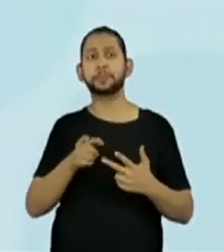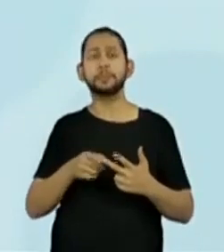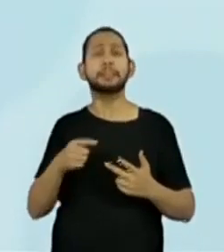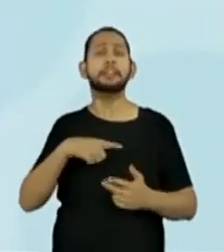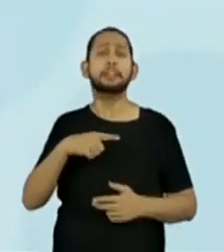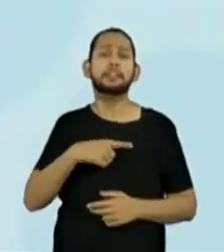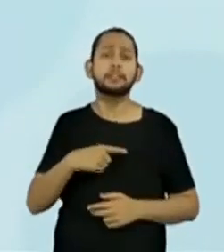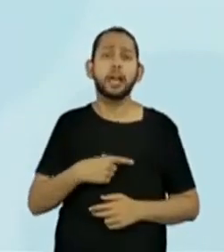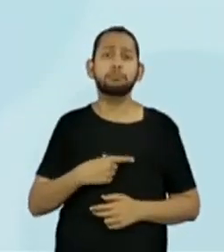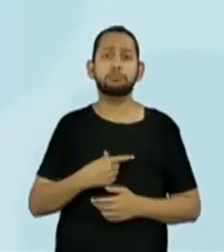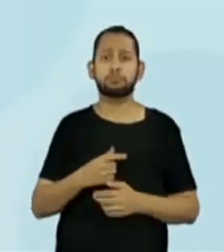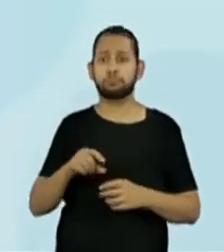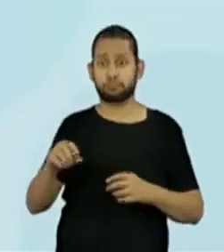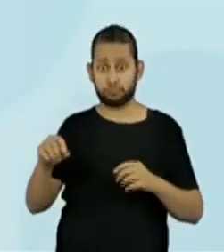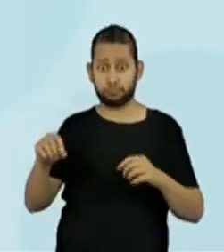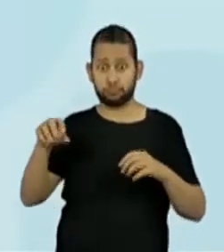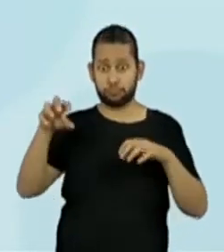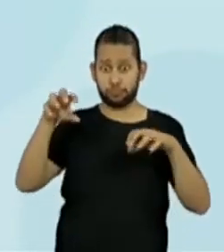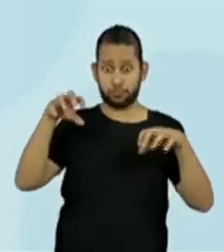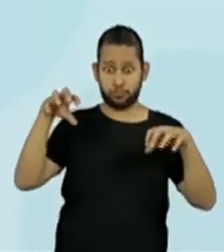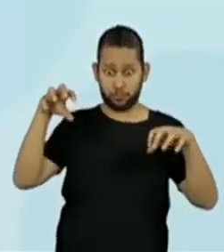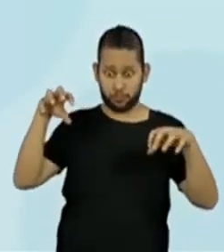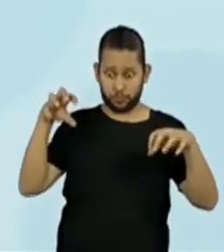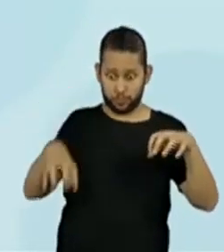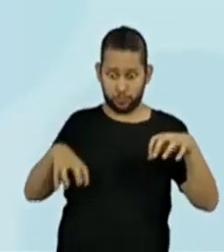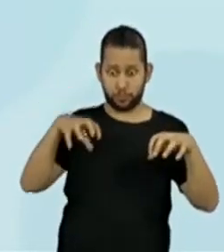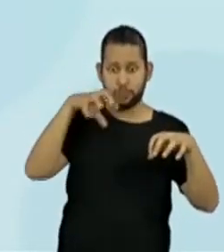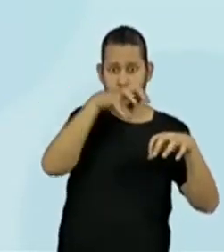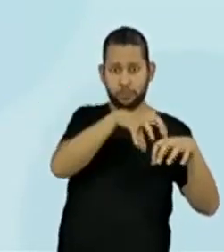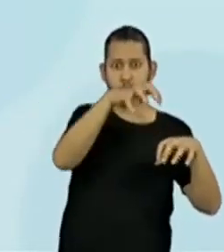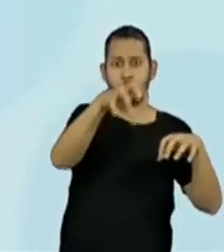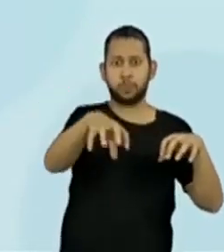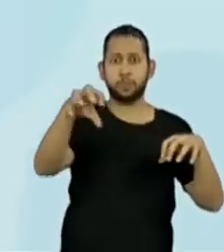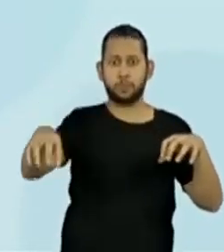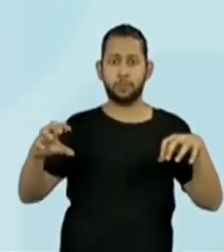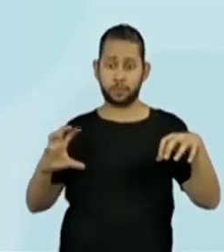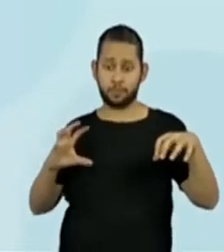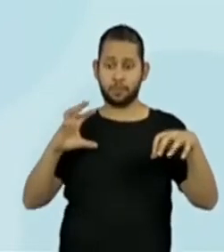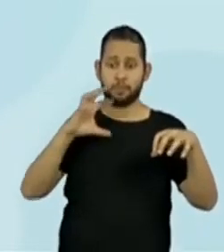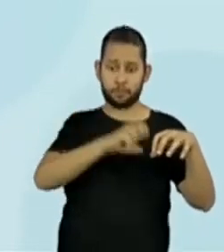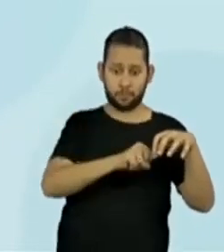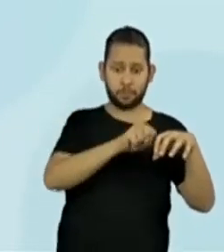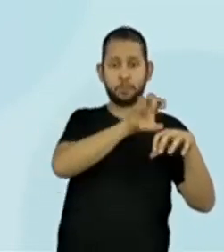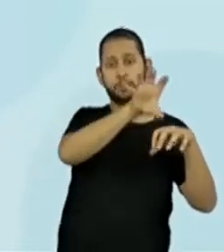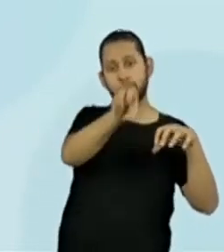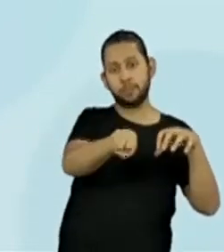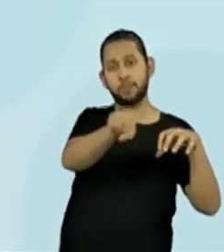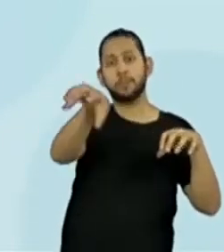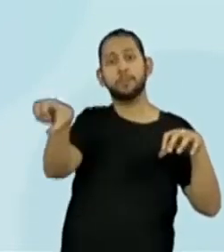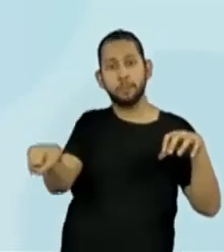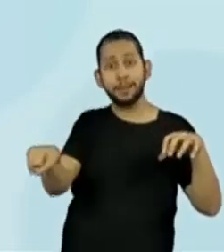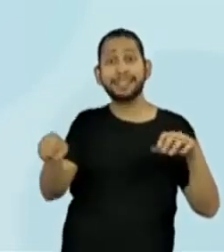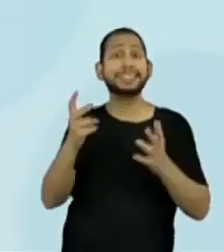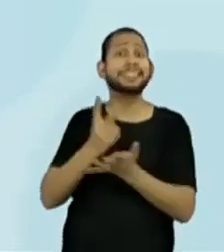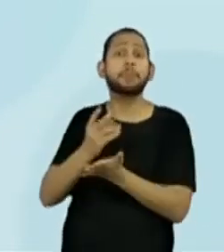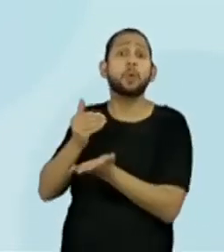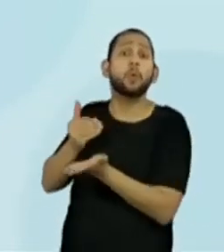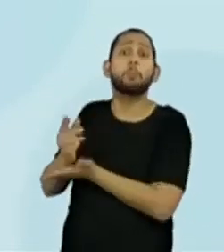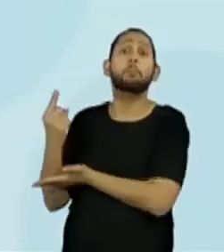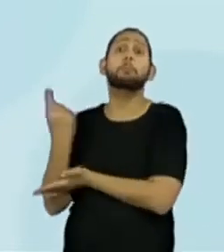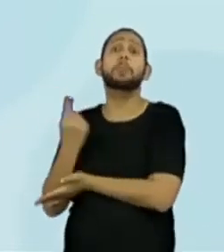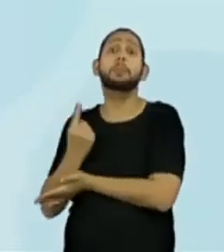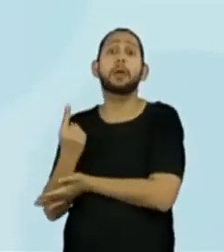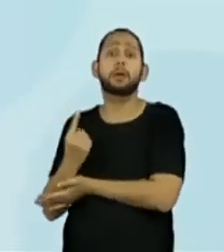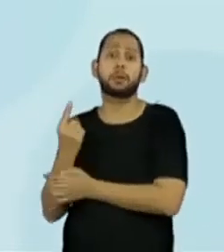cadeias alimentares sempre começam com uma planta ou outro